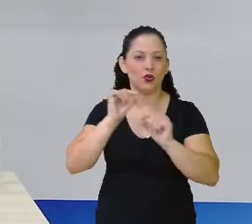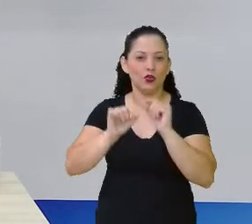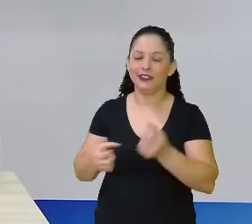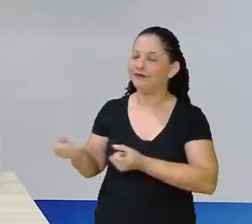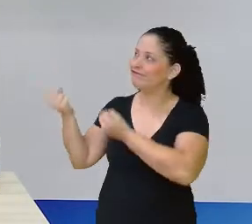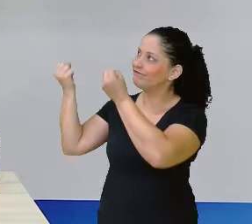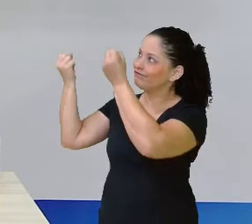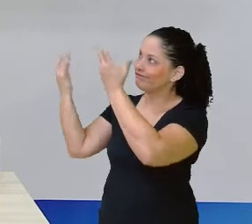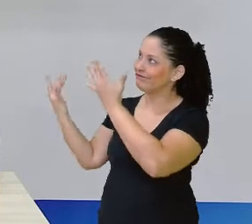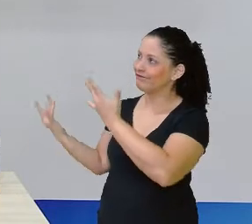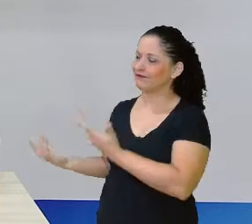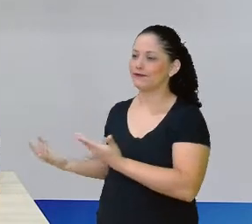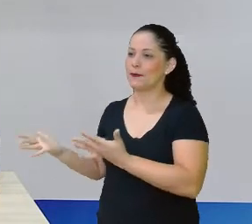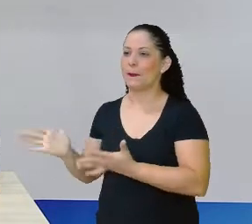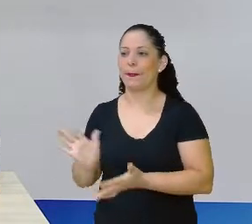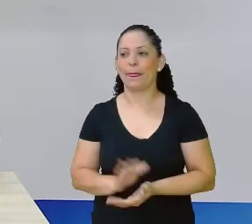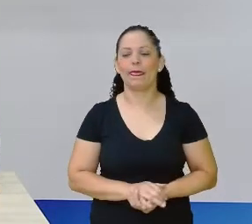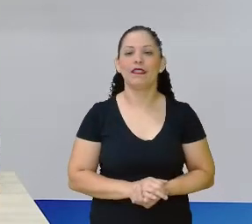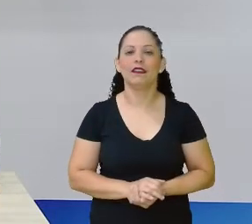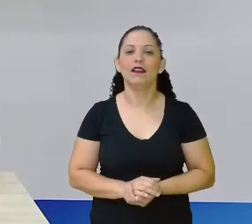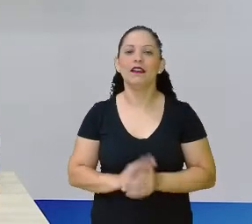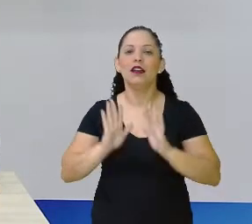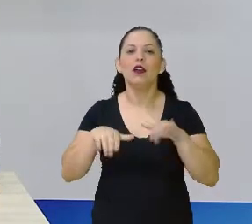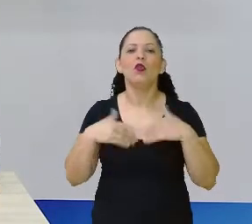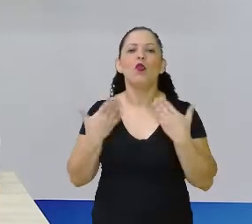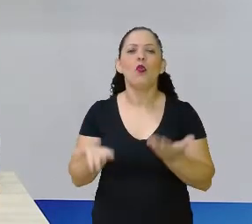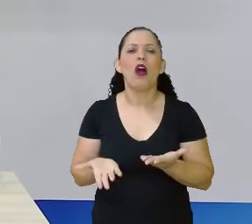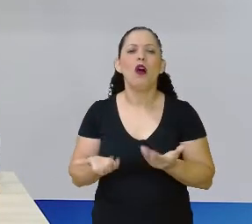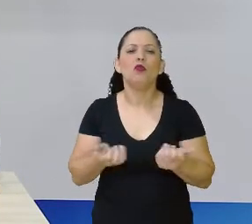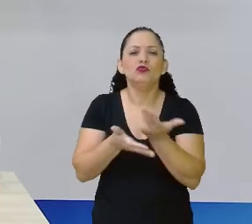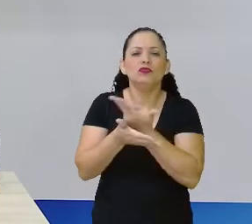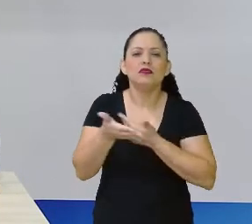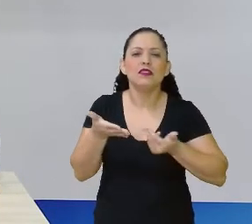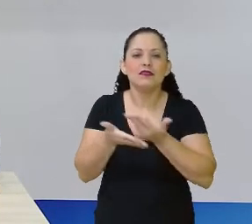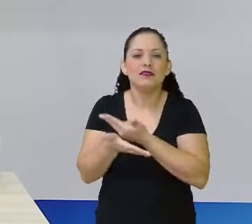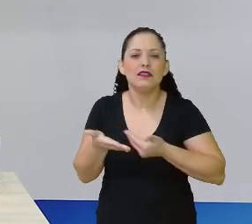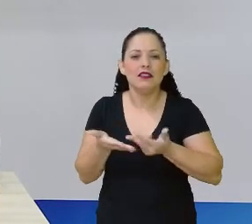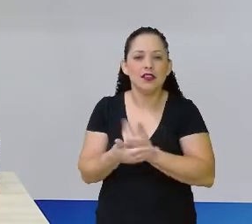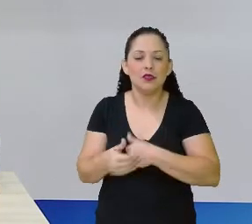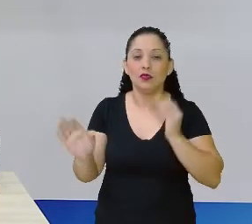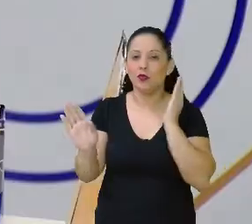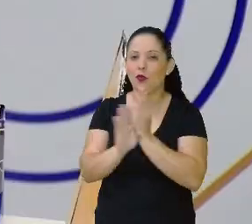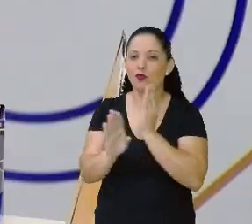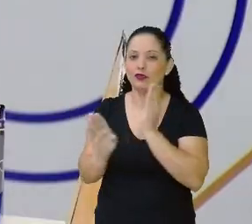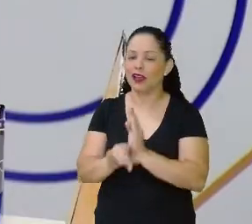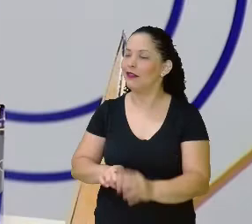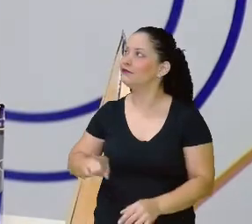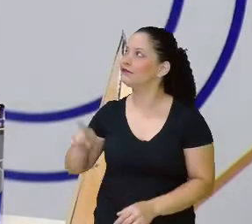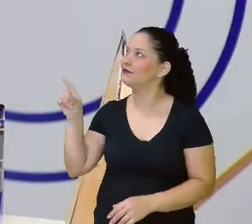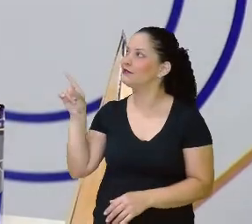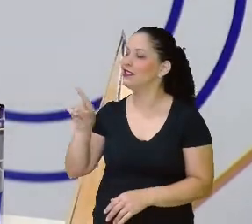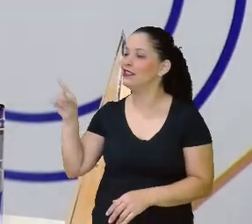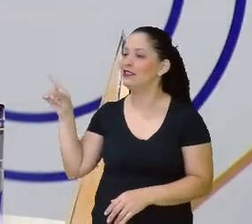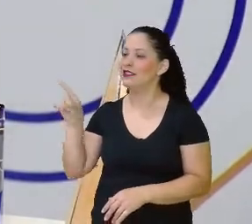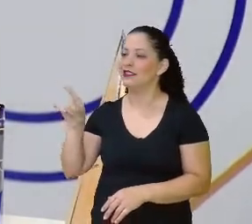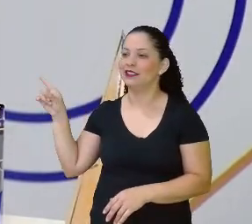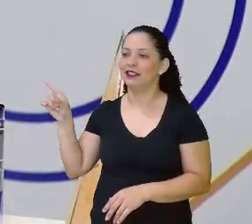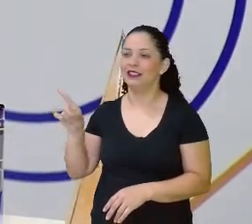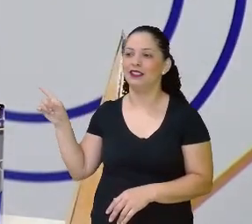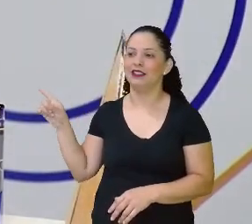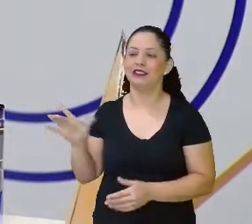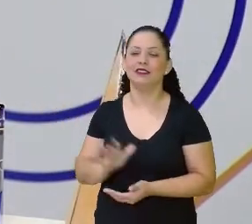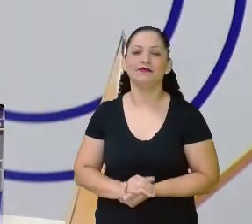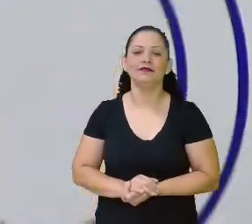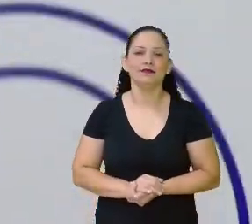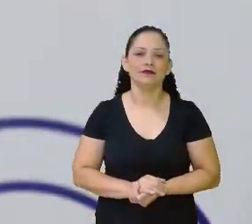aqui. Que figura geométrica plana eu consigo encontrar nesse molde de pirâmide?